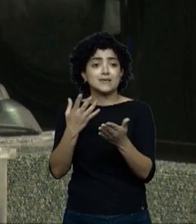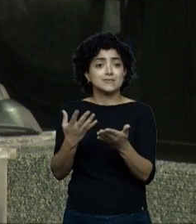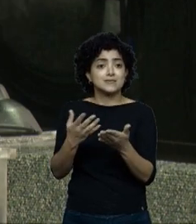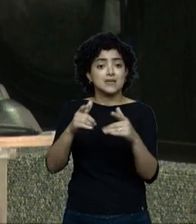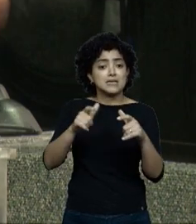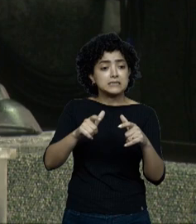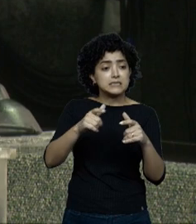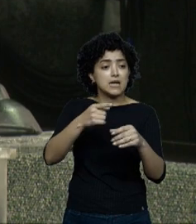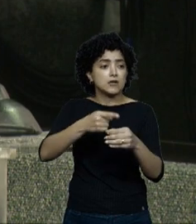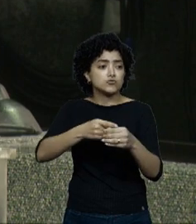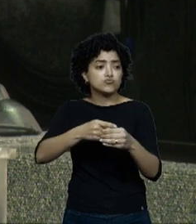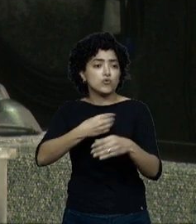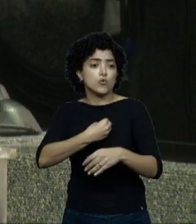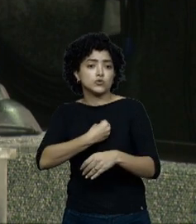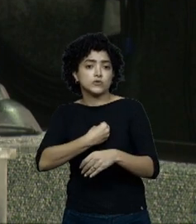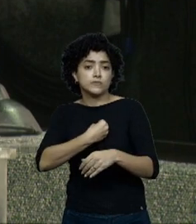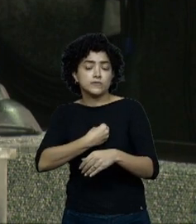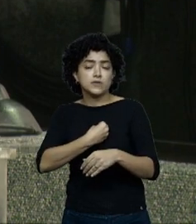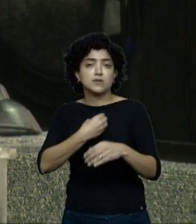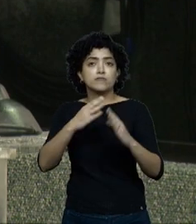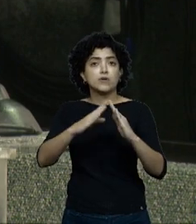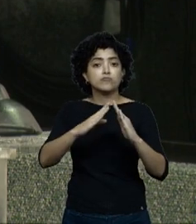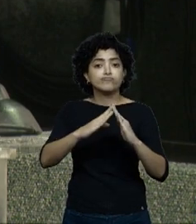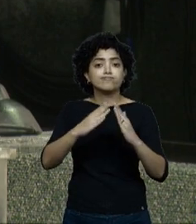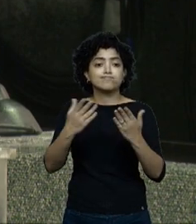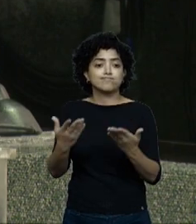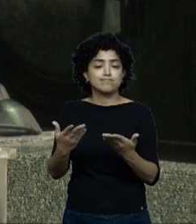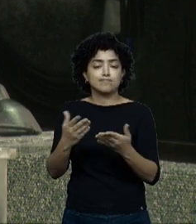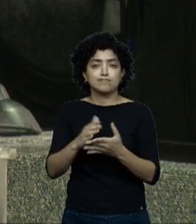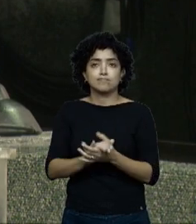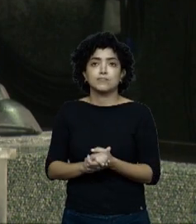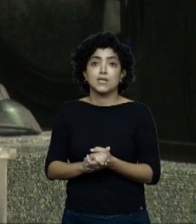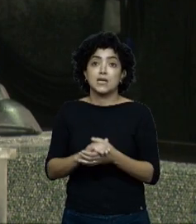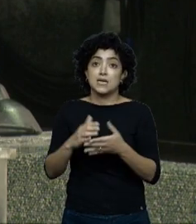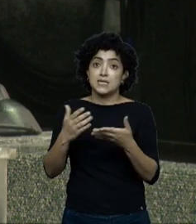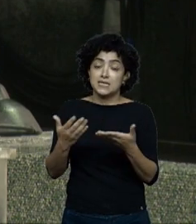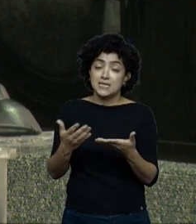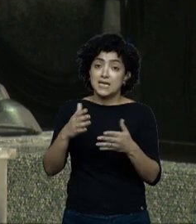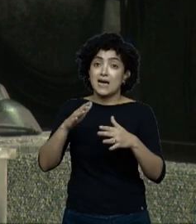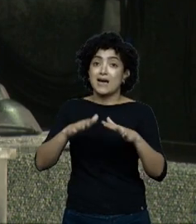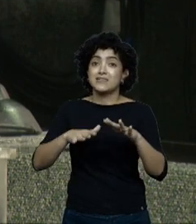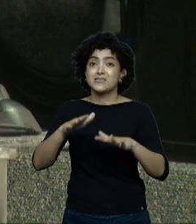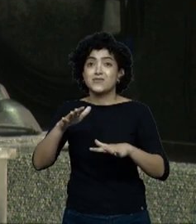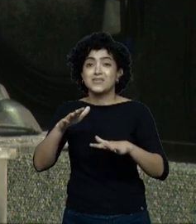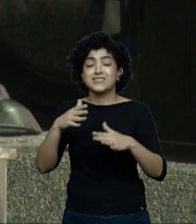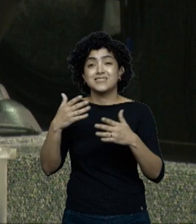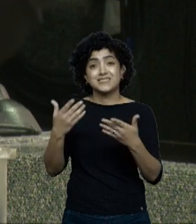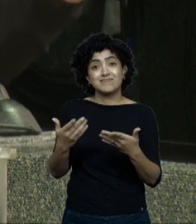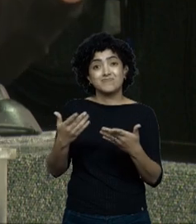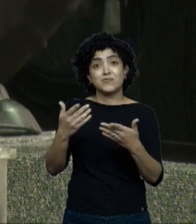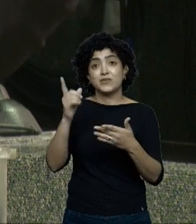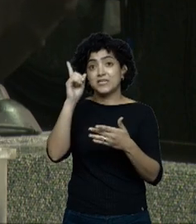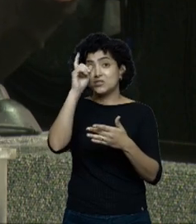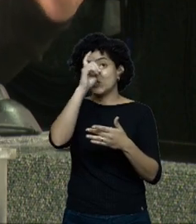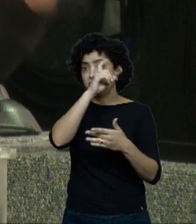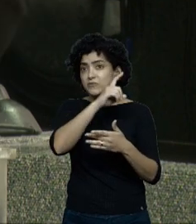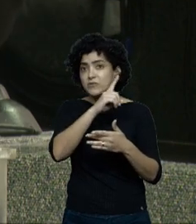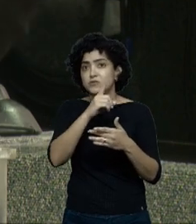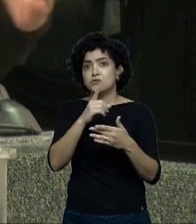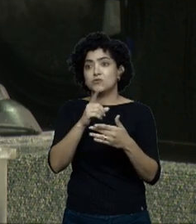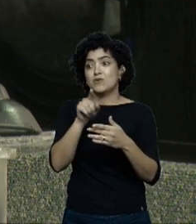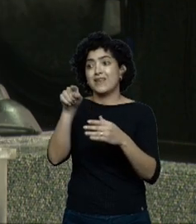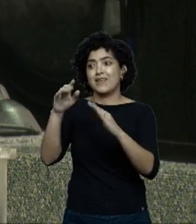que o professor mora Ele não conhece onde o professor atua e muitas vezes se torna irrelevante você ir para aquela escola